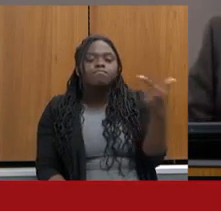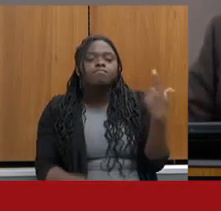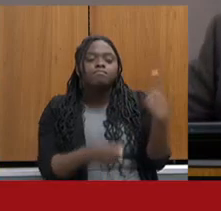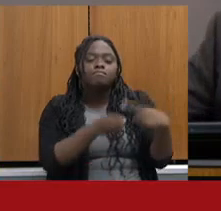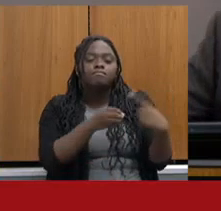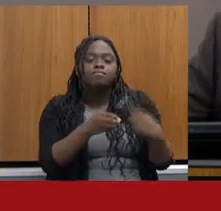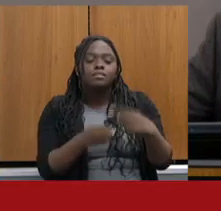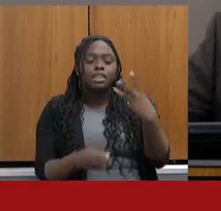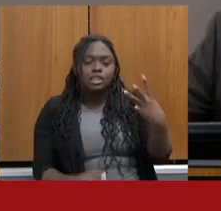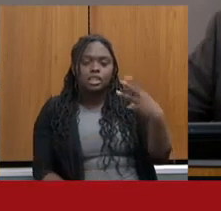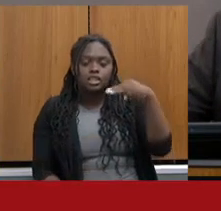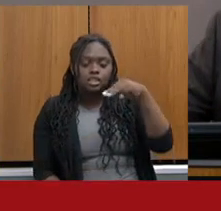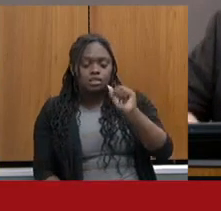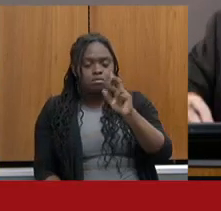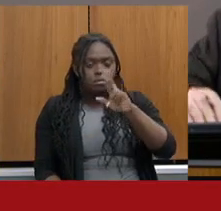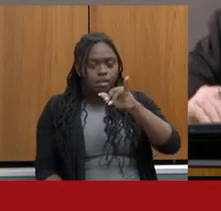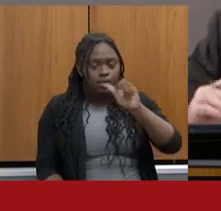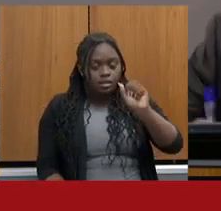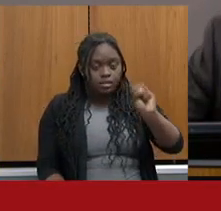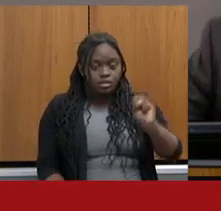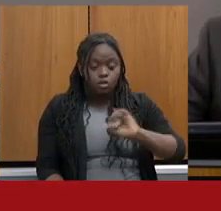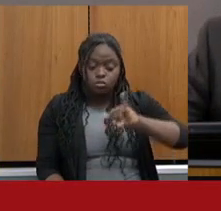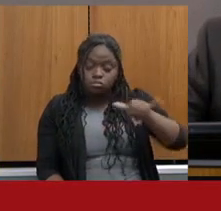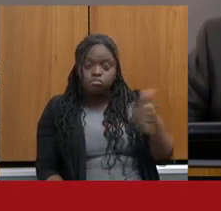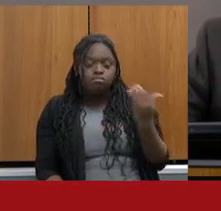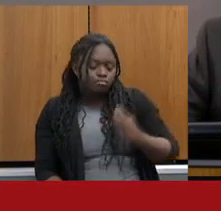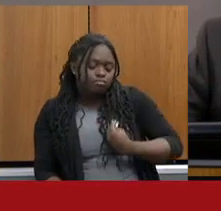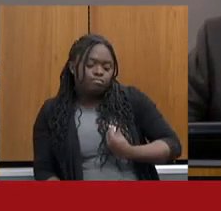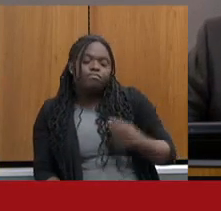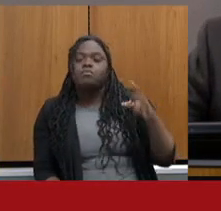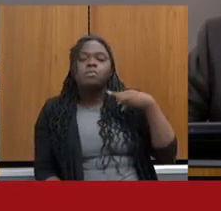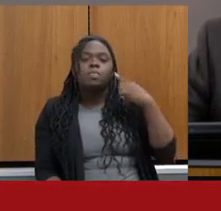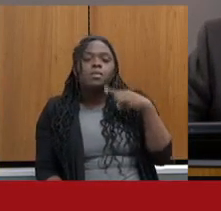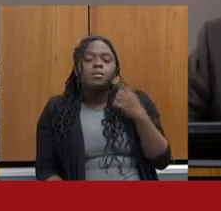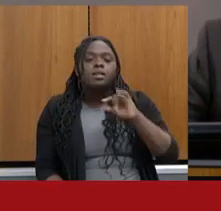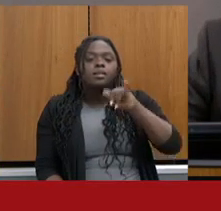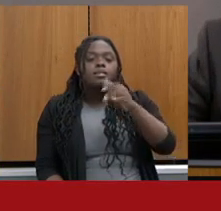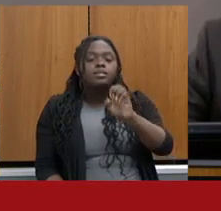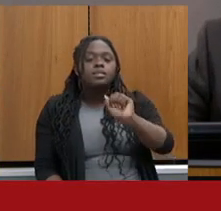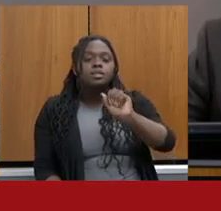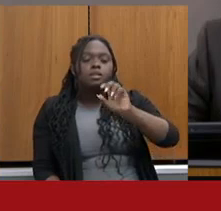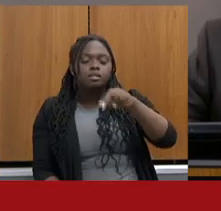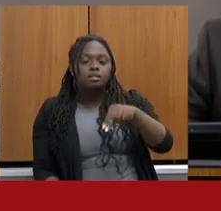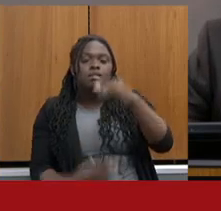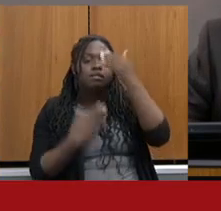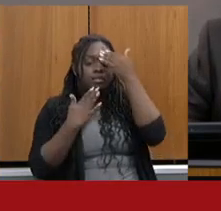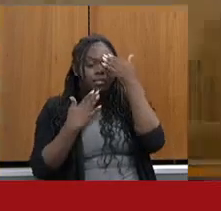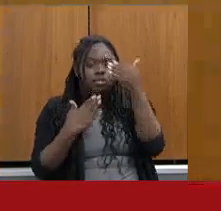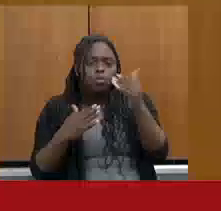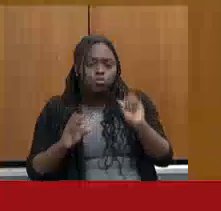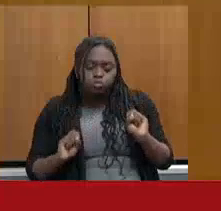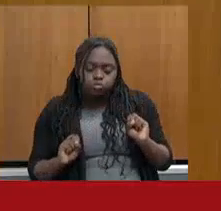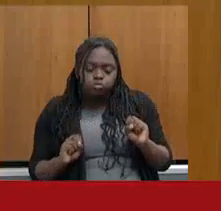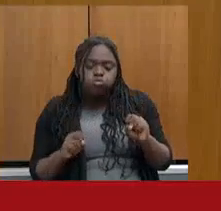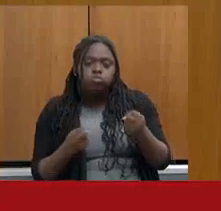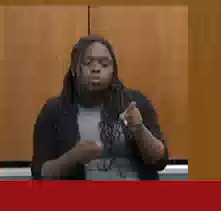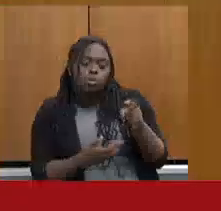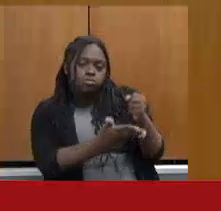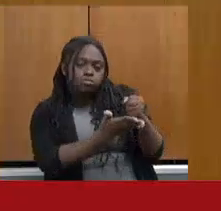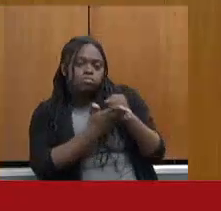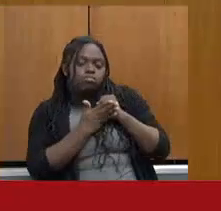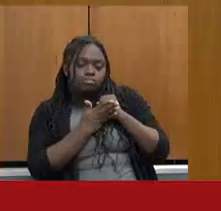Três Marias aproveitando a presença aqui do deputado Jean Freire agradecer por todo o esforço dele nos